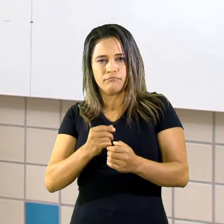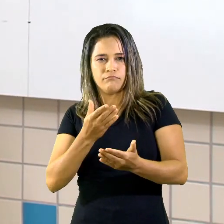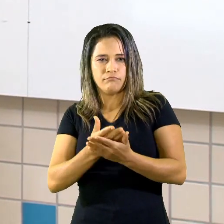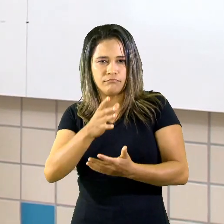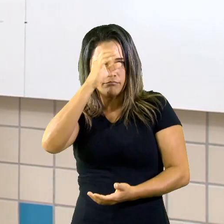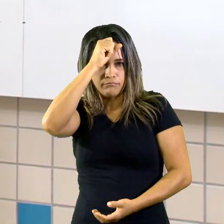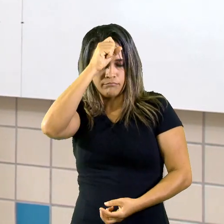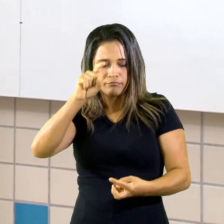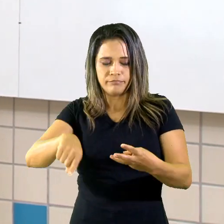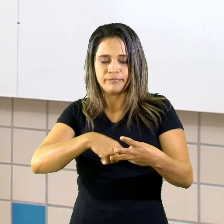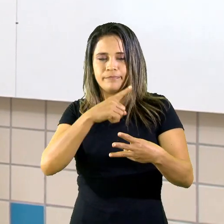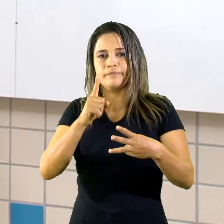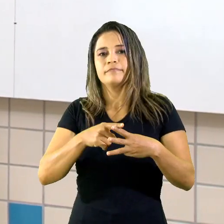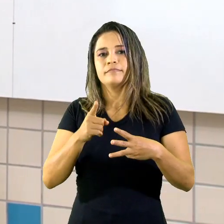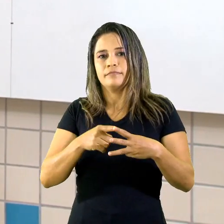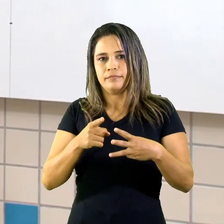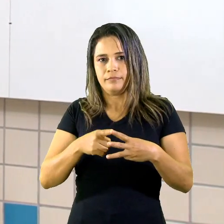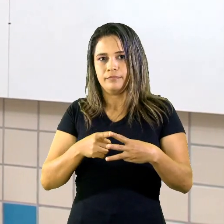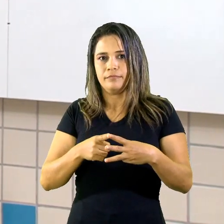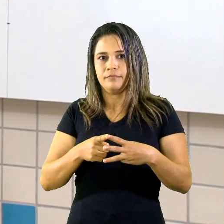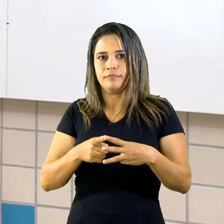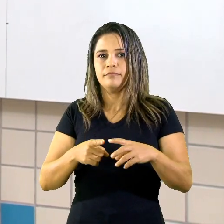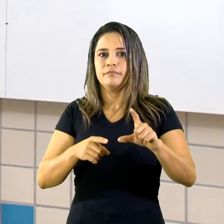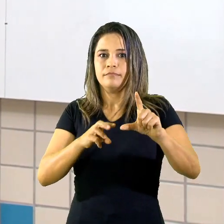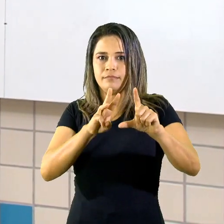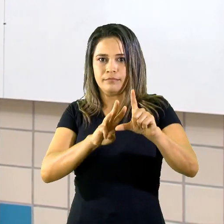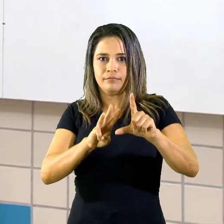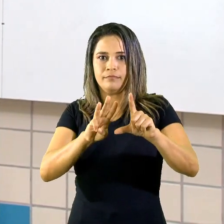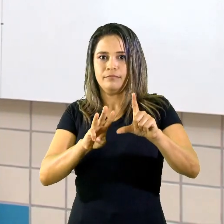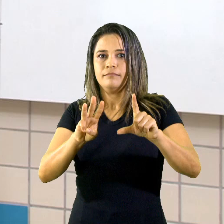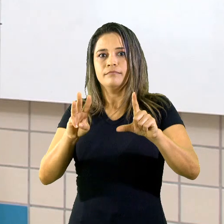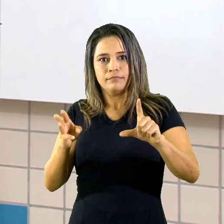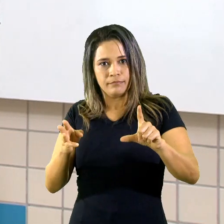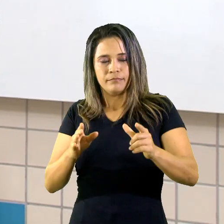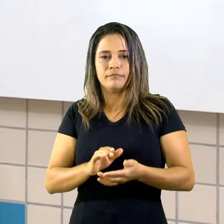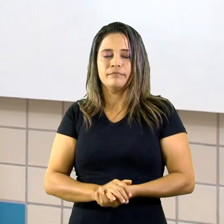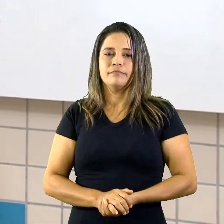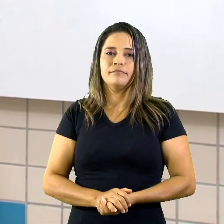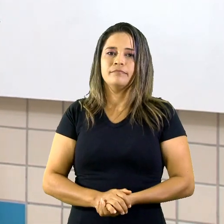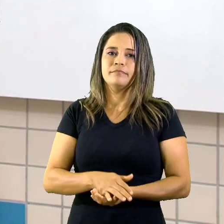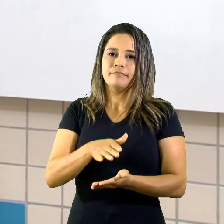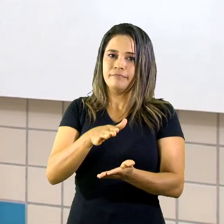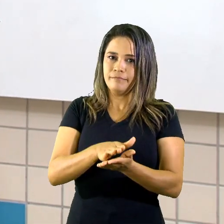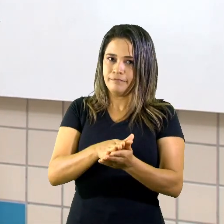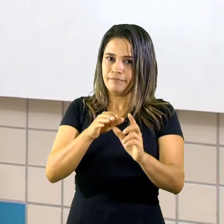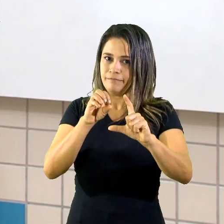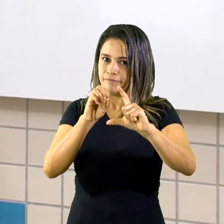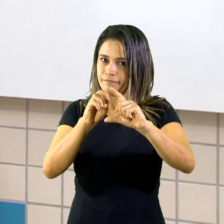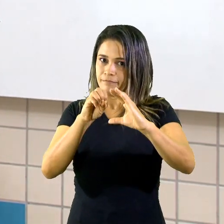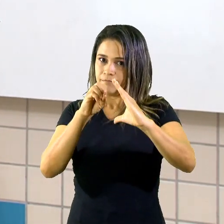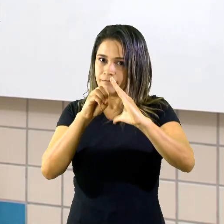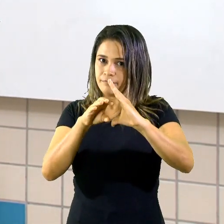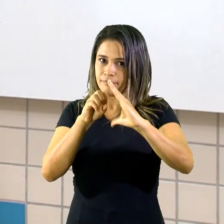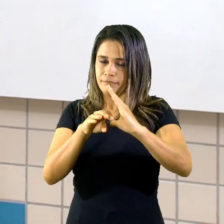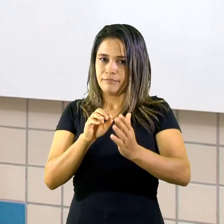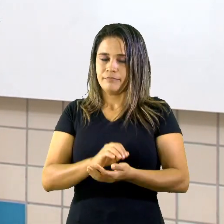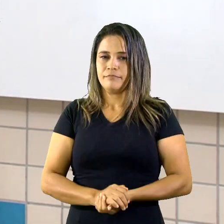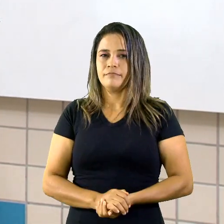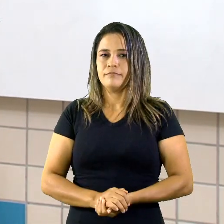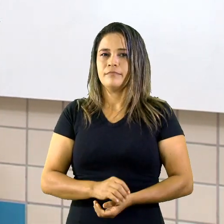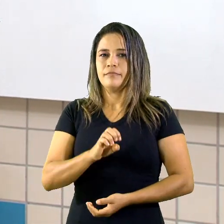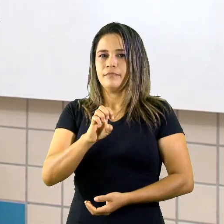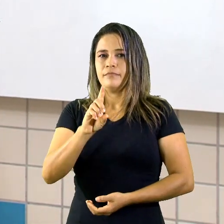aprender. Primeiro é o portal da Secretaria de Educação, que é o Palmas Homeschool, né? Que é